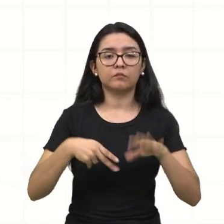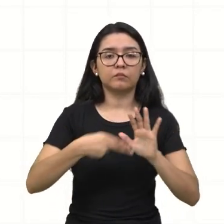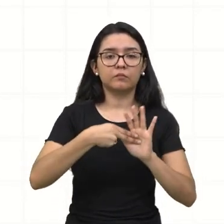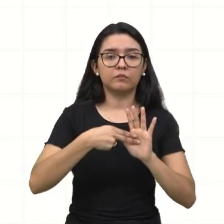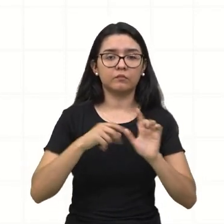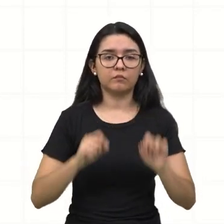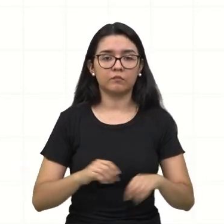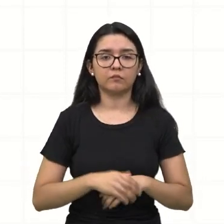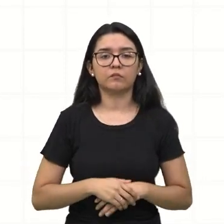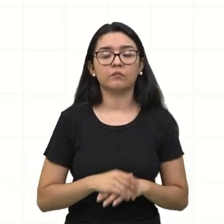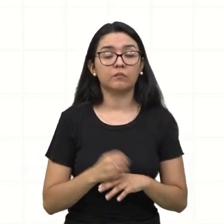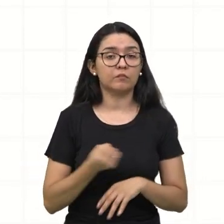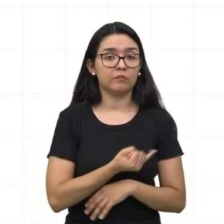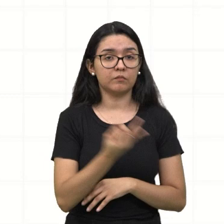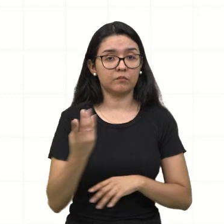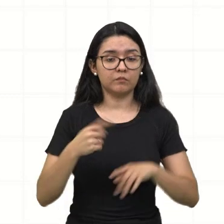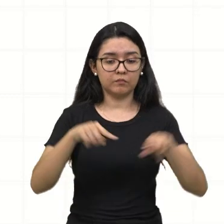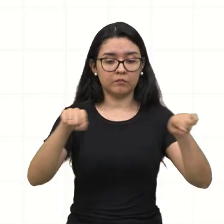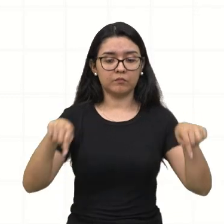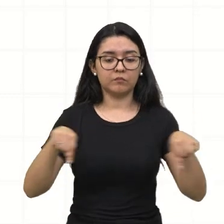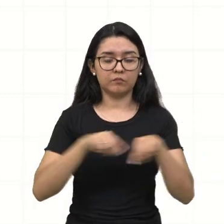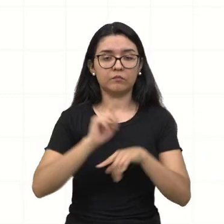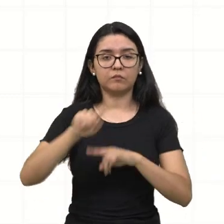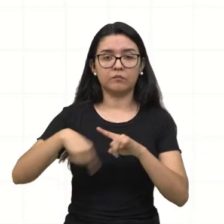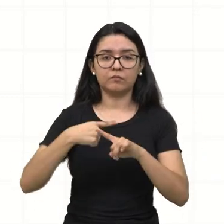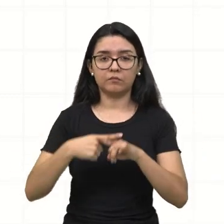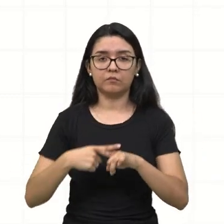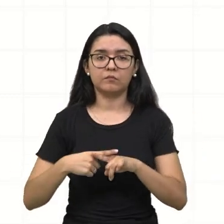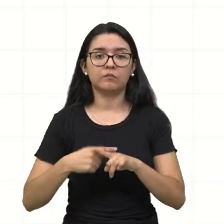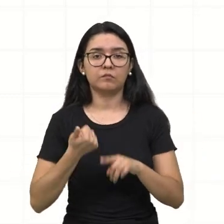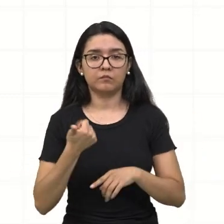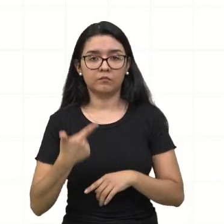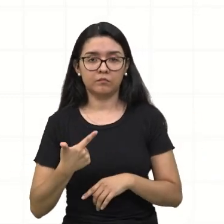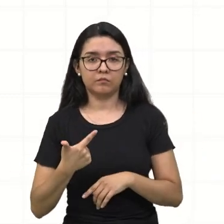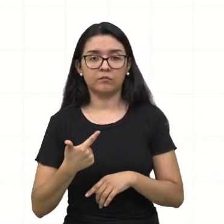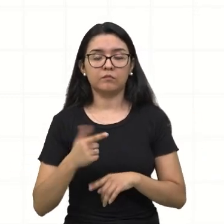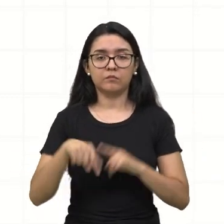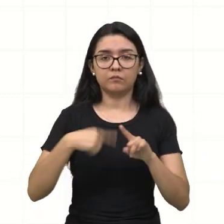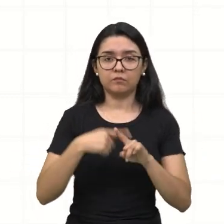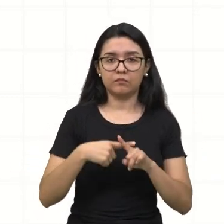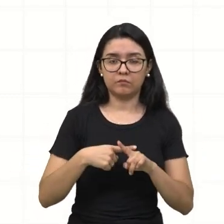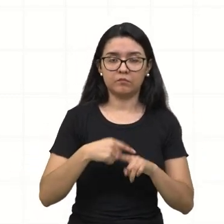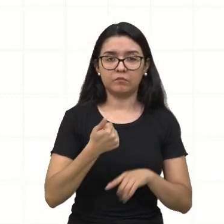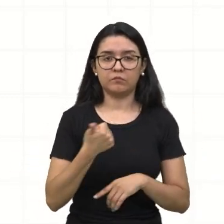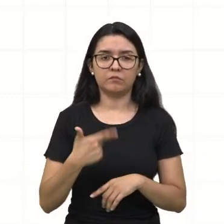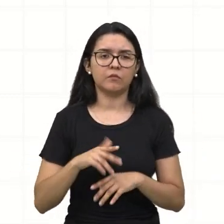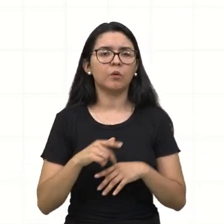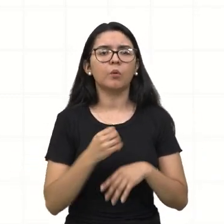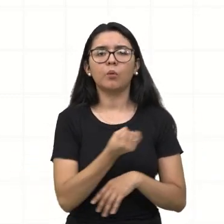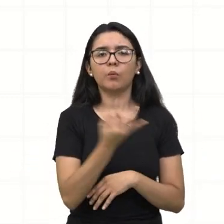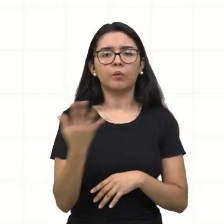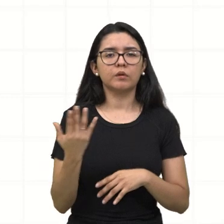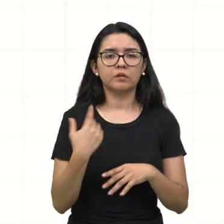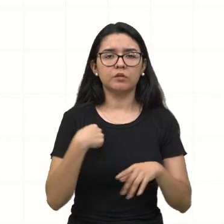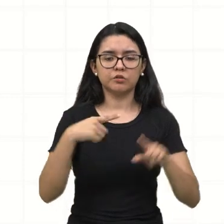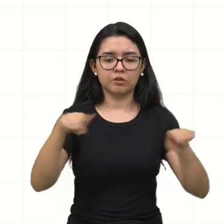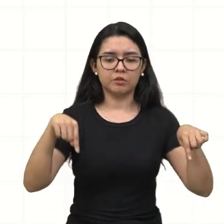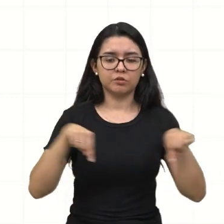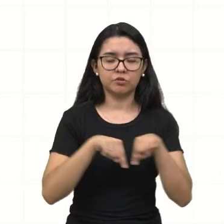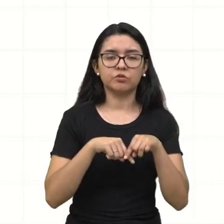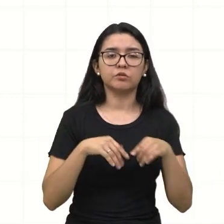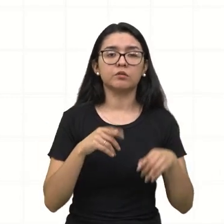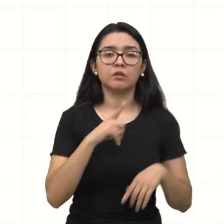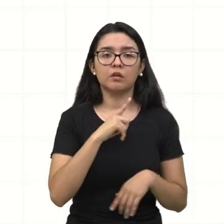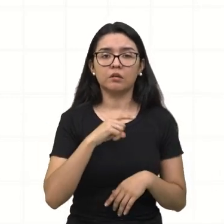número de caixas, né, vezes o número de dúzias, vezes 12. Então, quantas caixas nós temos? 5